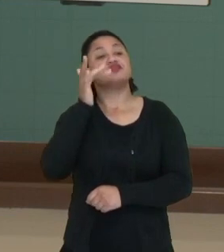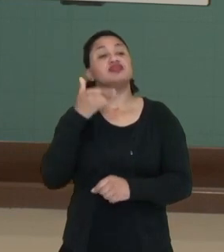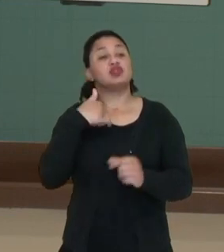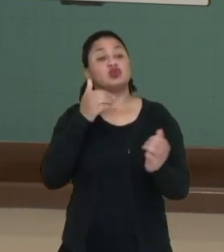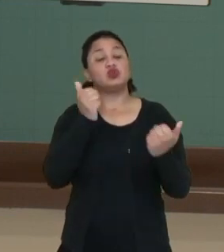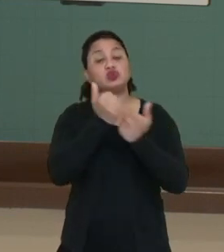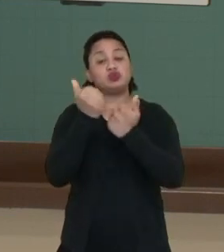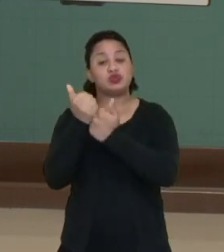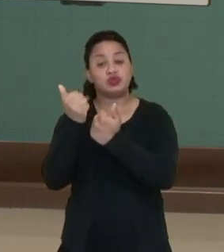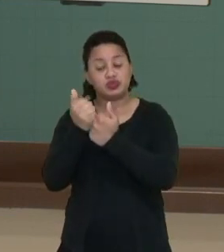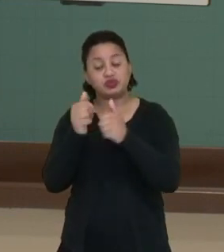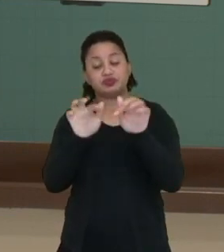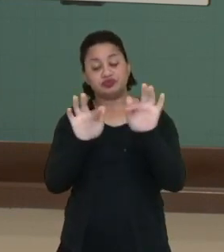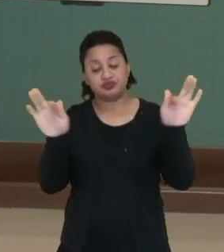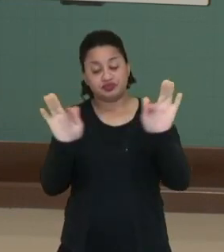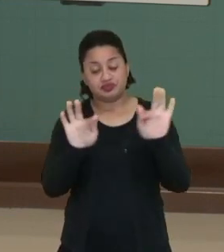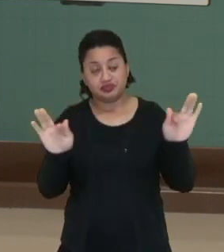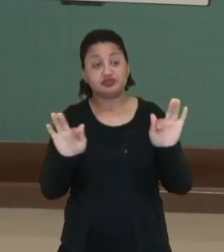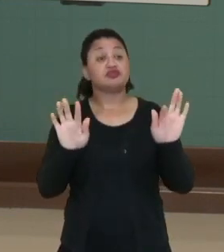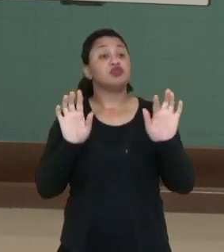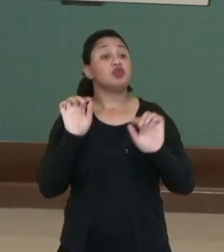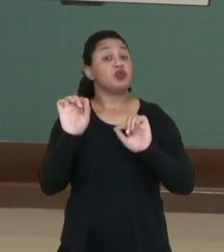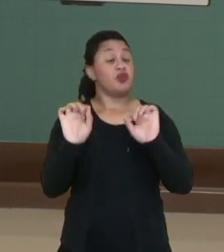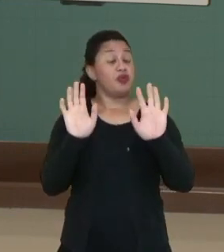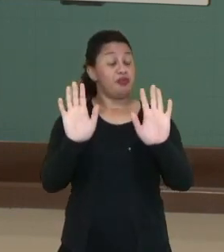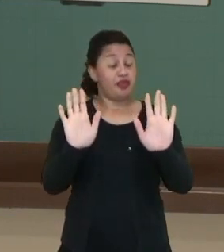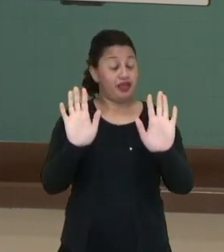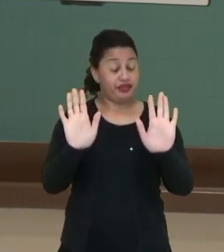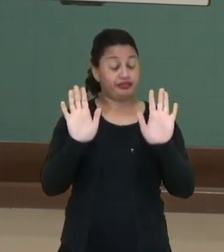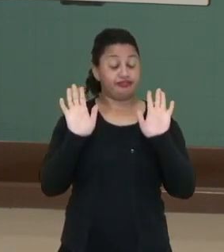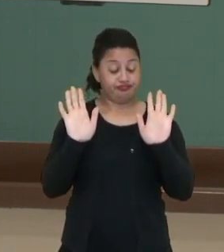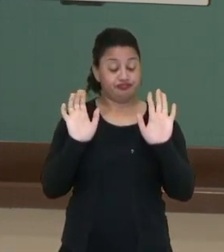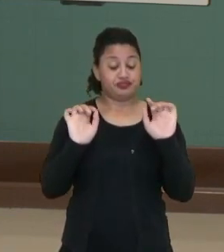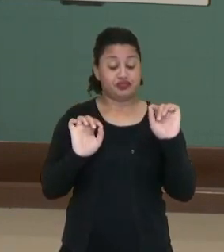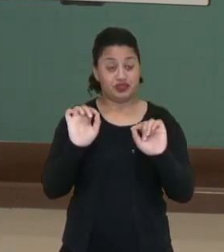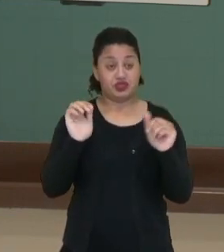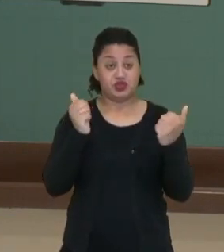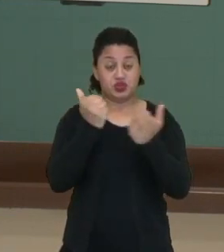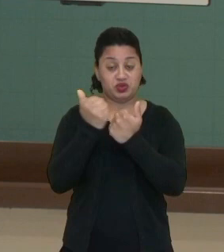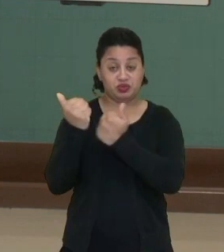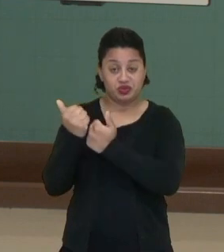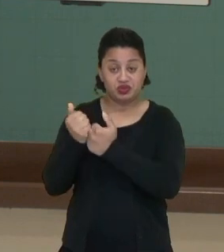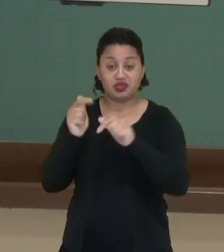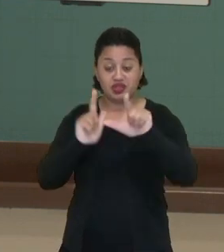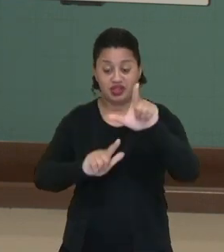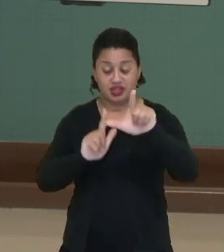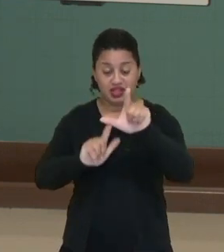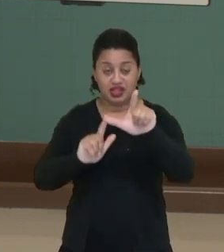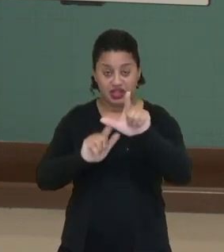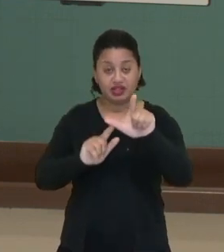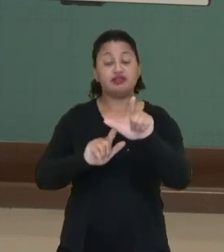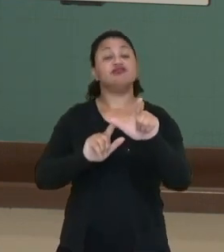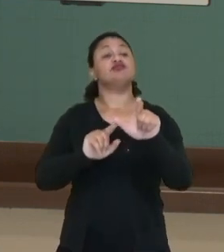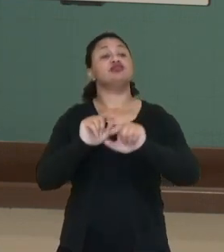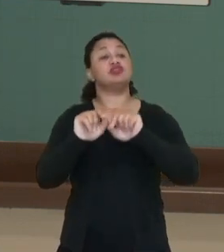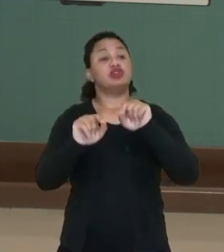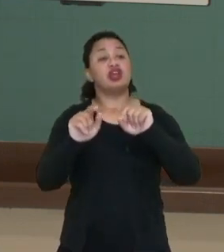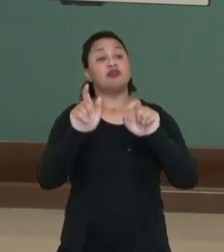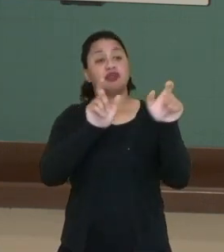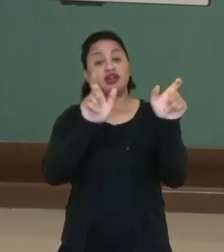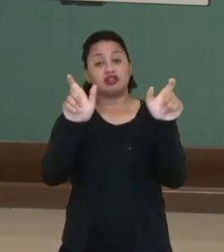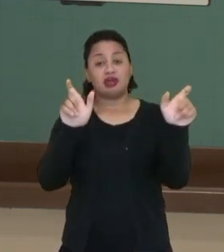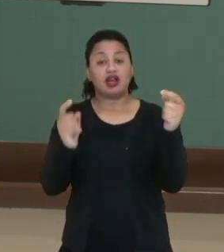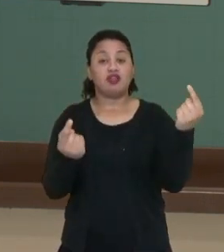essa frase aqui, né? Ou melhor, desculpa aí, vamos corrigir. Você substituiu as letras dessa frase pelas palavras